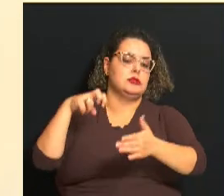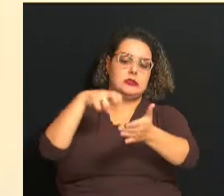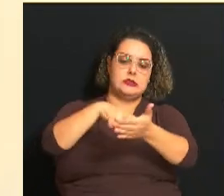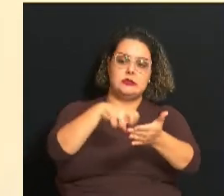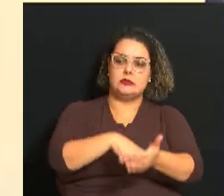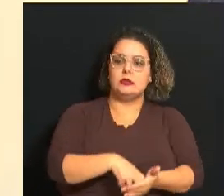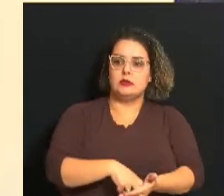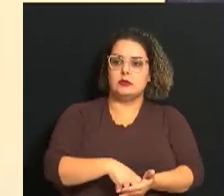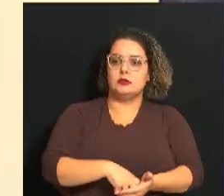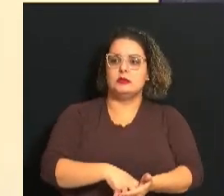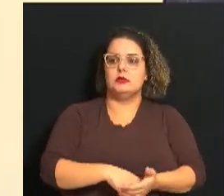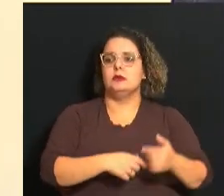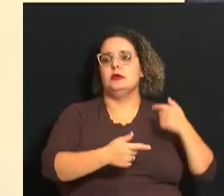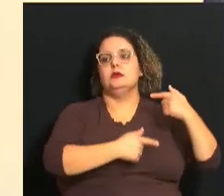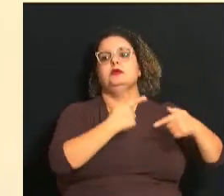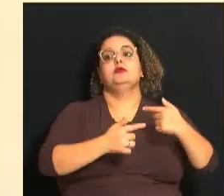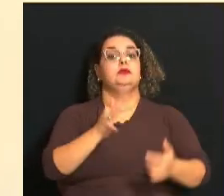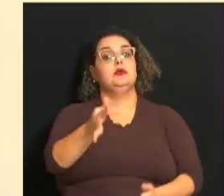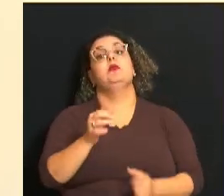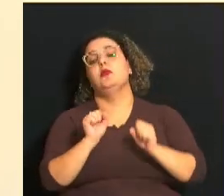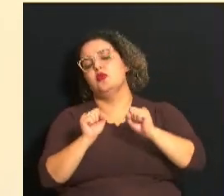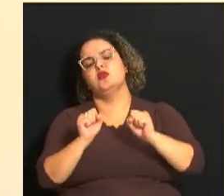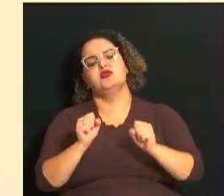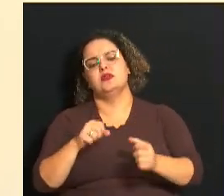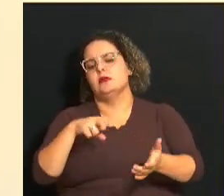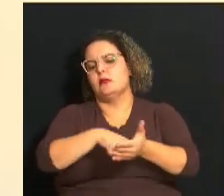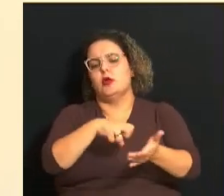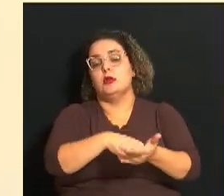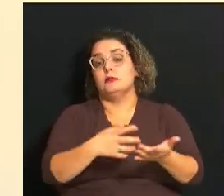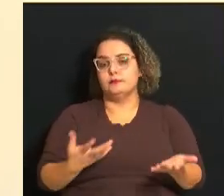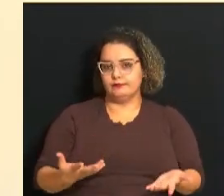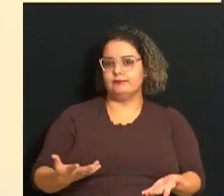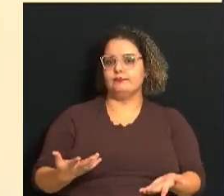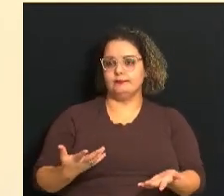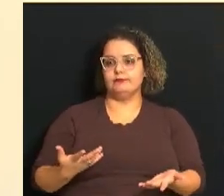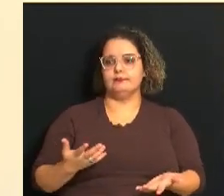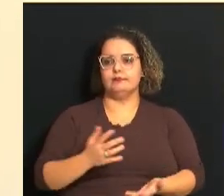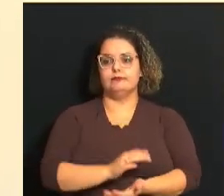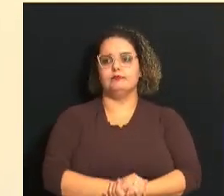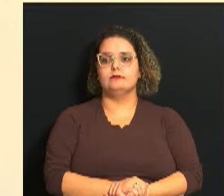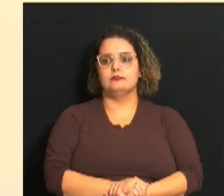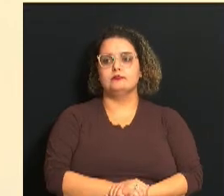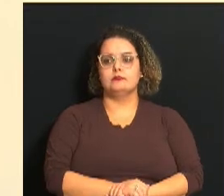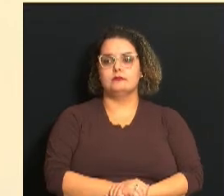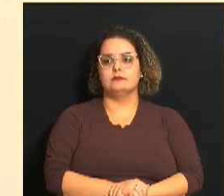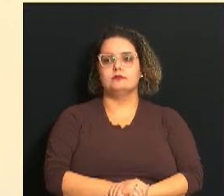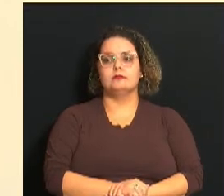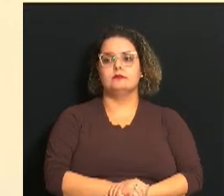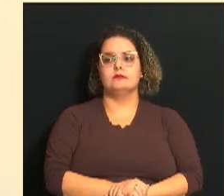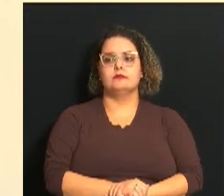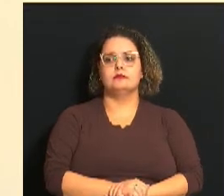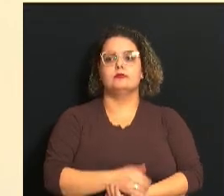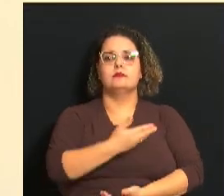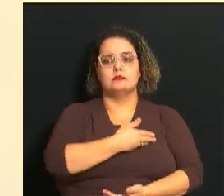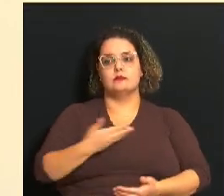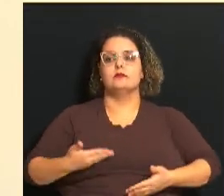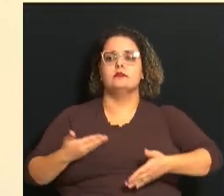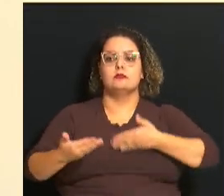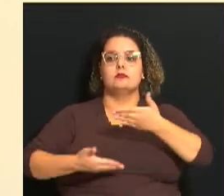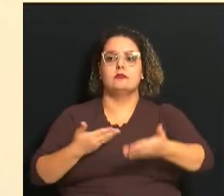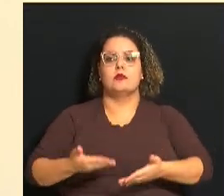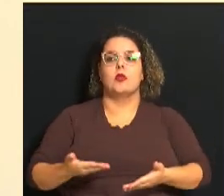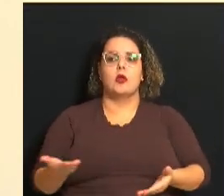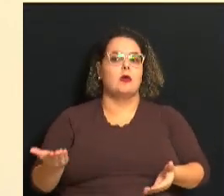pudesse por mim até as gerações futuras desses manifestantes E aí é esses manifestantes então que eram servidores públicos podemos processo